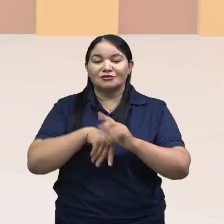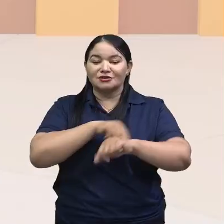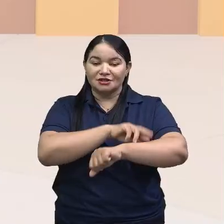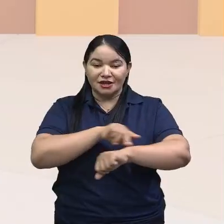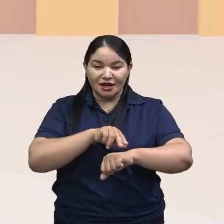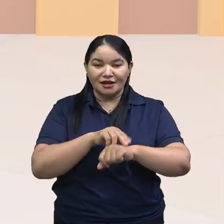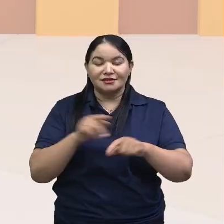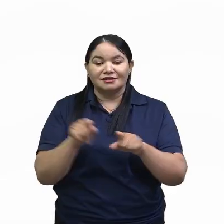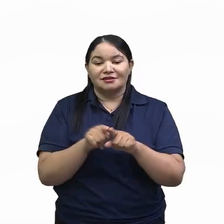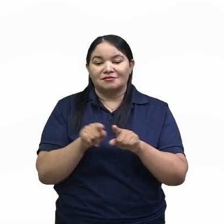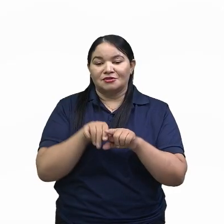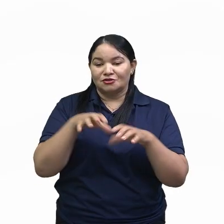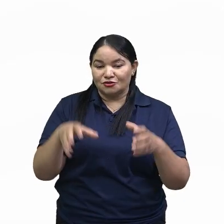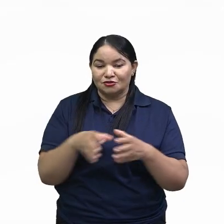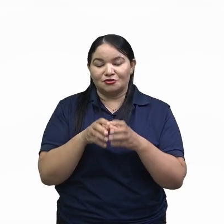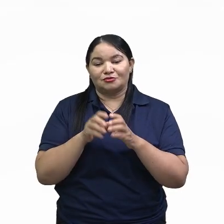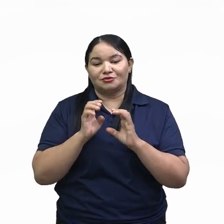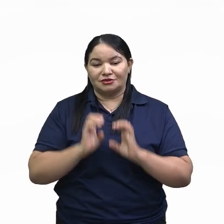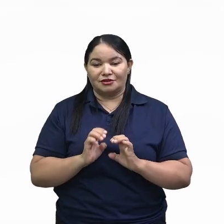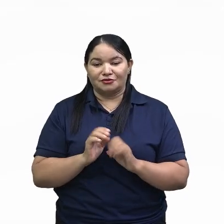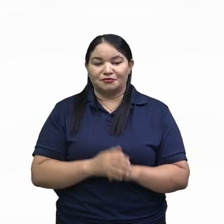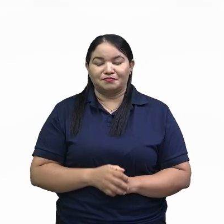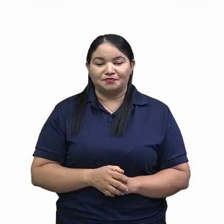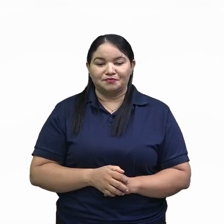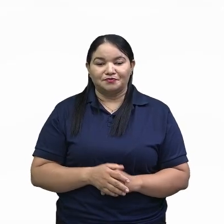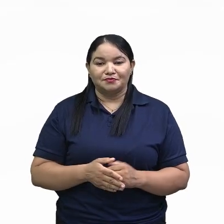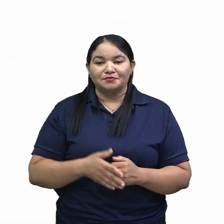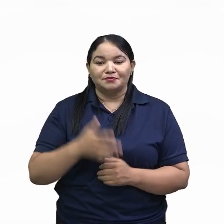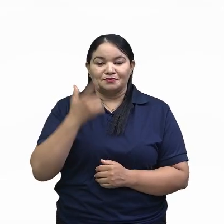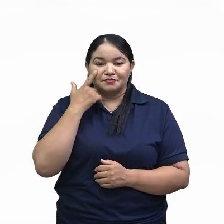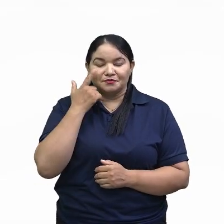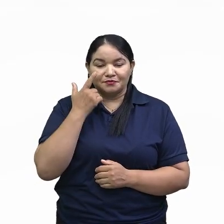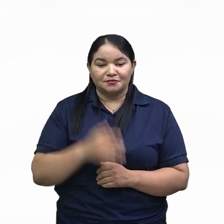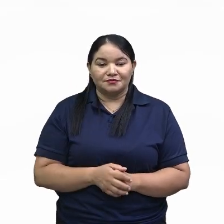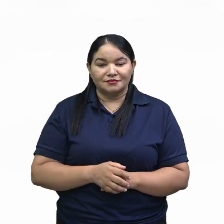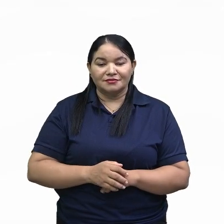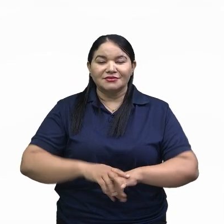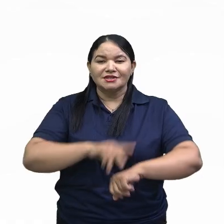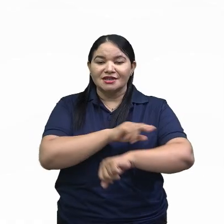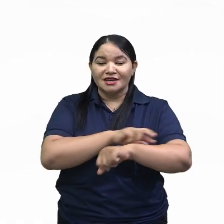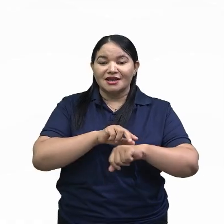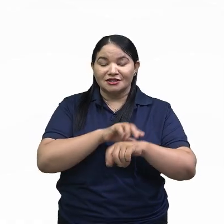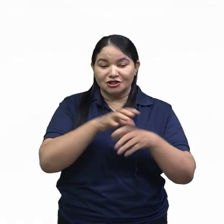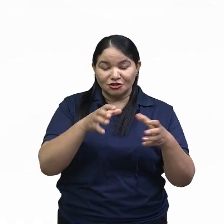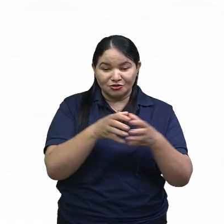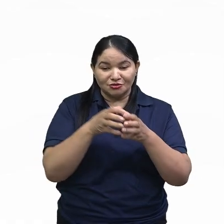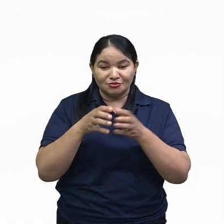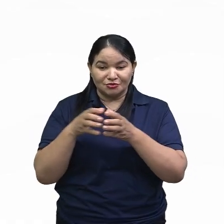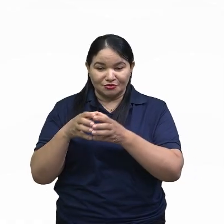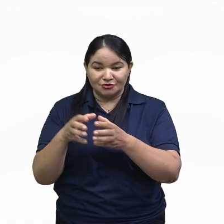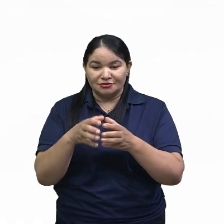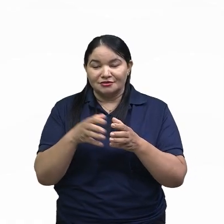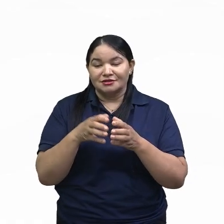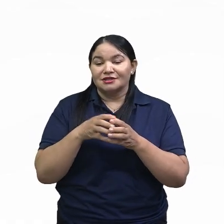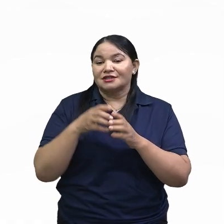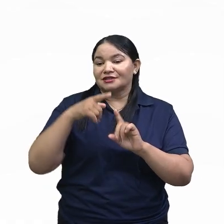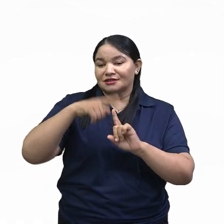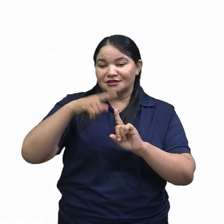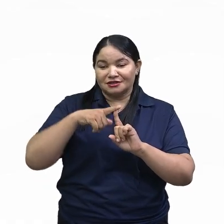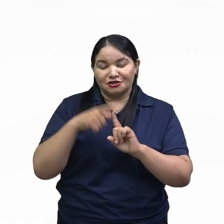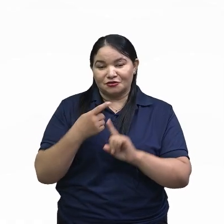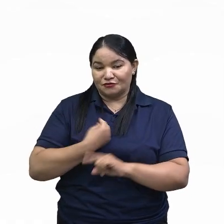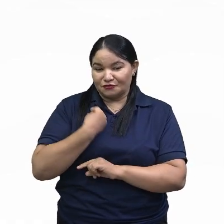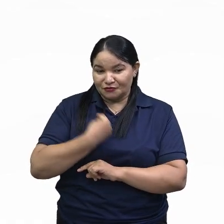e etnia. Então, temos aqui, raça é uma categoria das espécies de seres